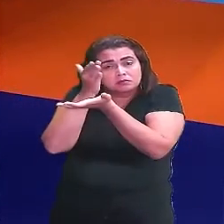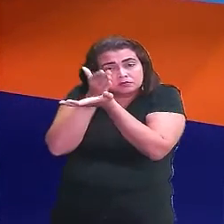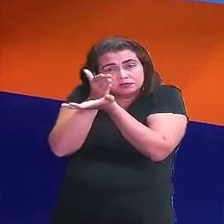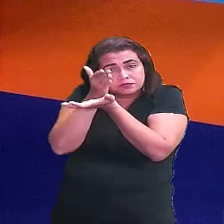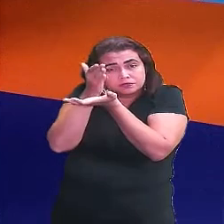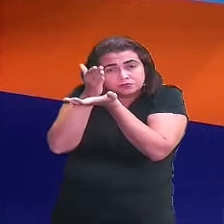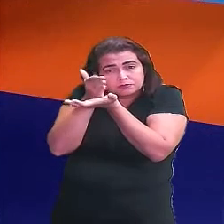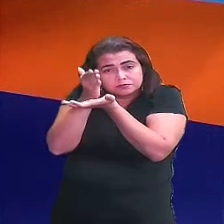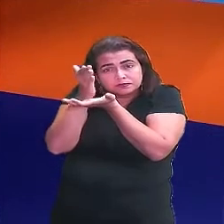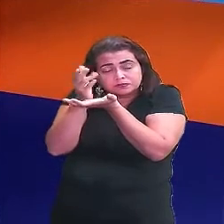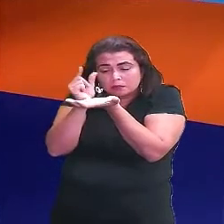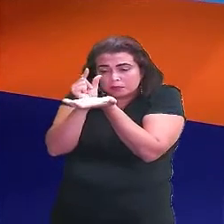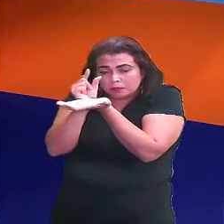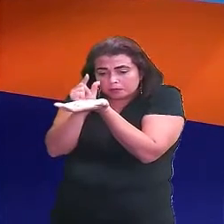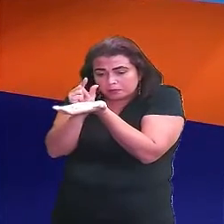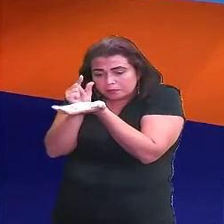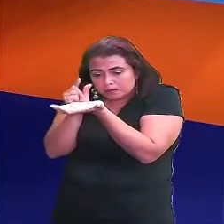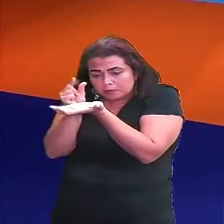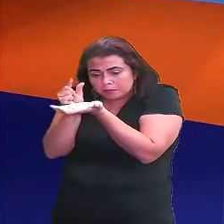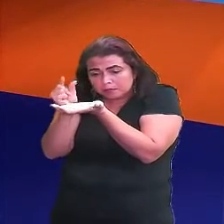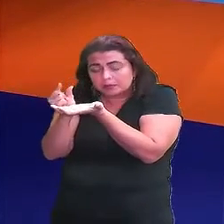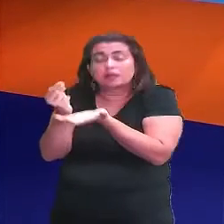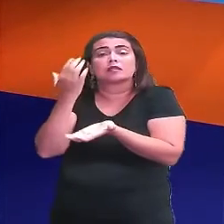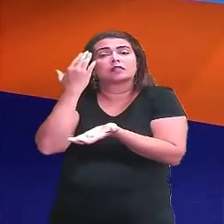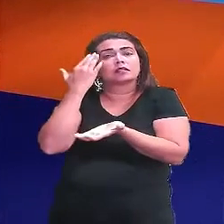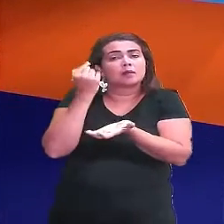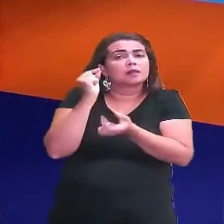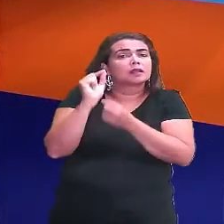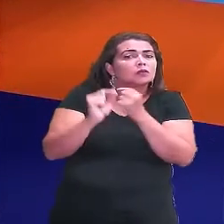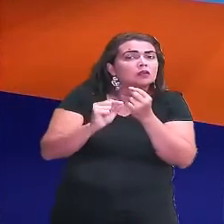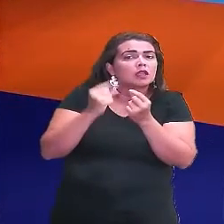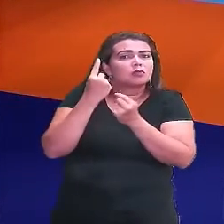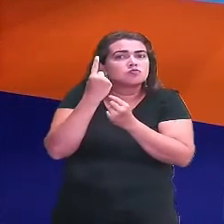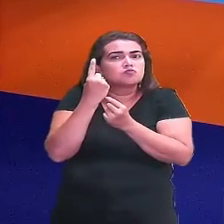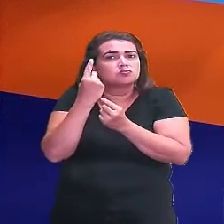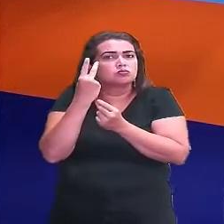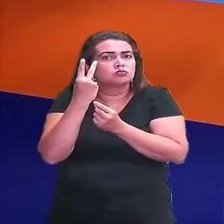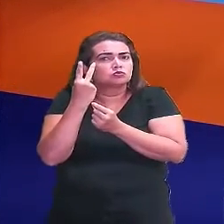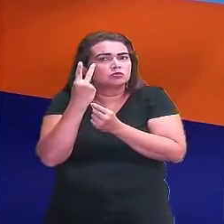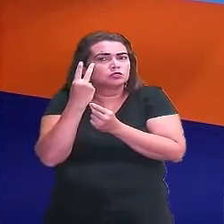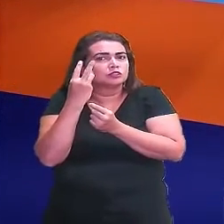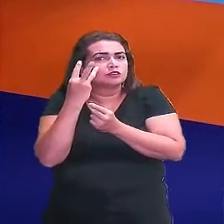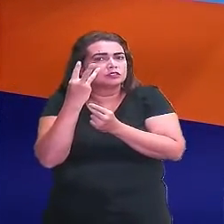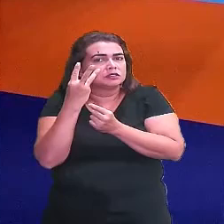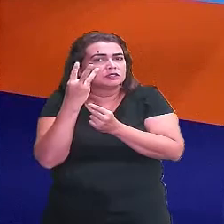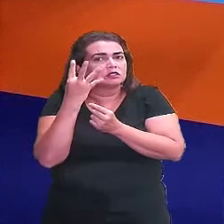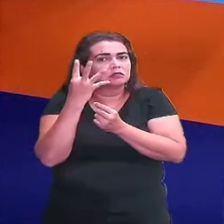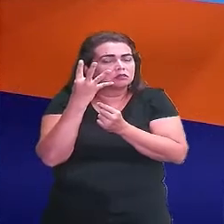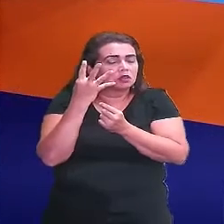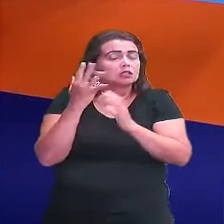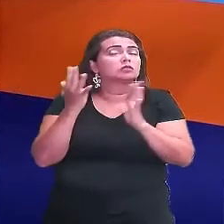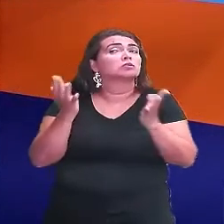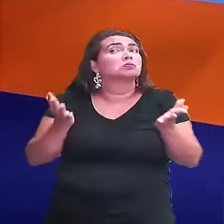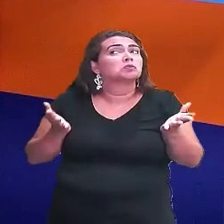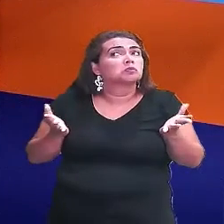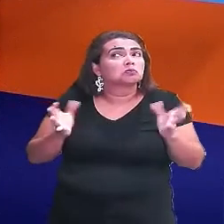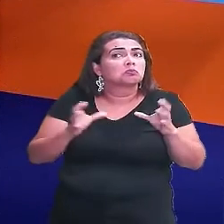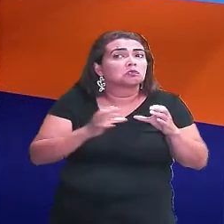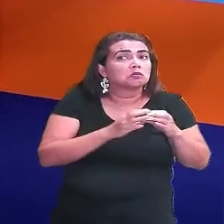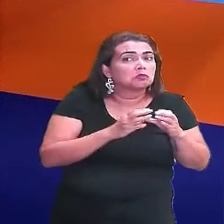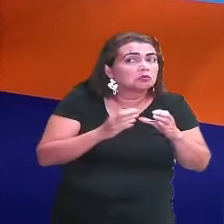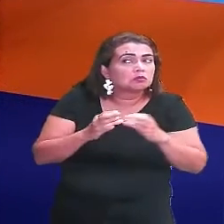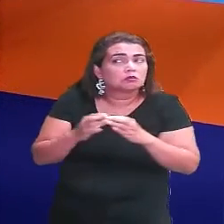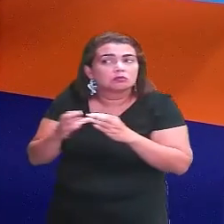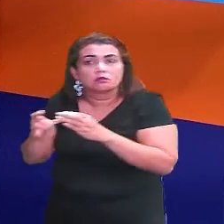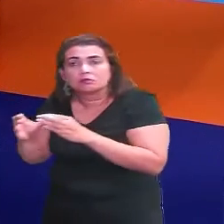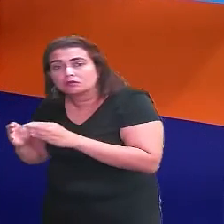saber se ela é monossílabo, dissílabo, trissílabo, tá? Ou polissílabo. Então,